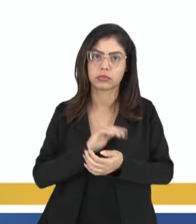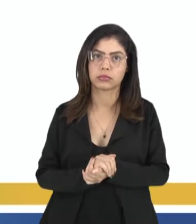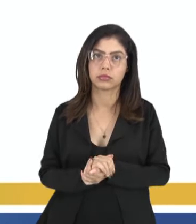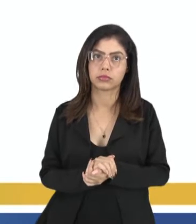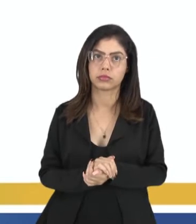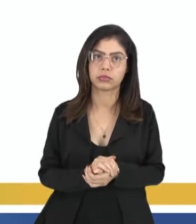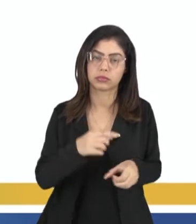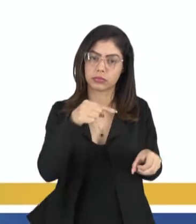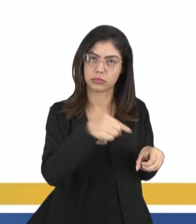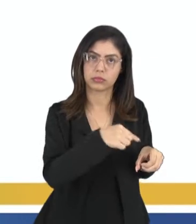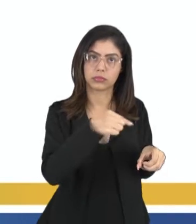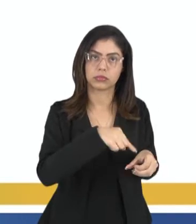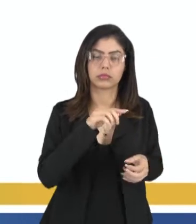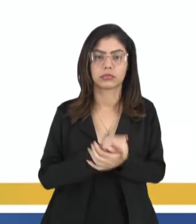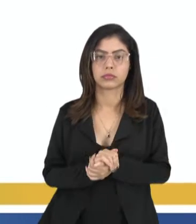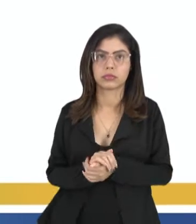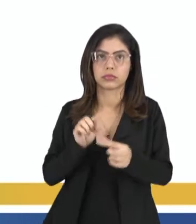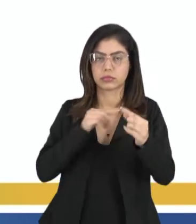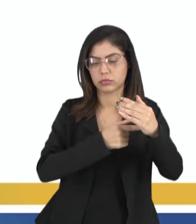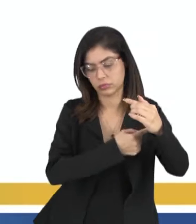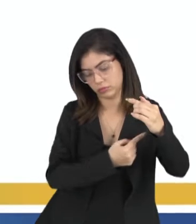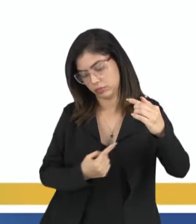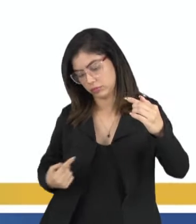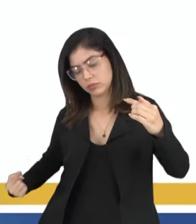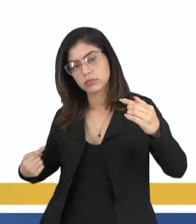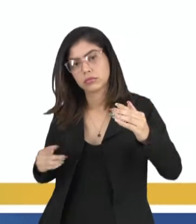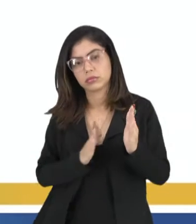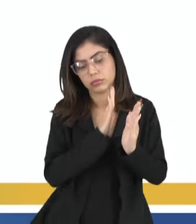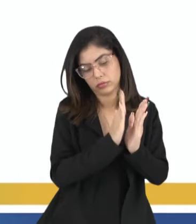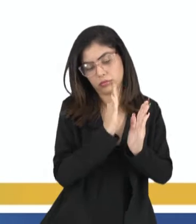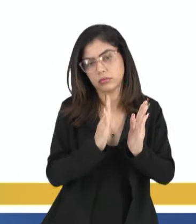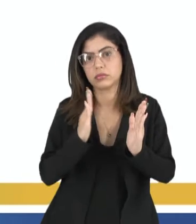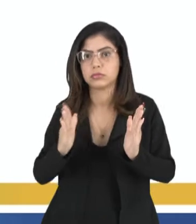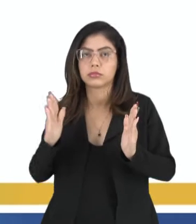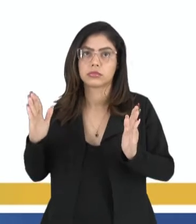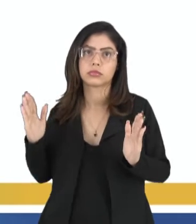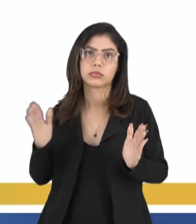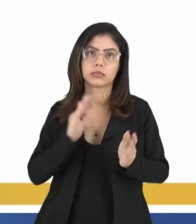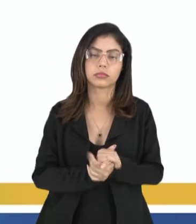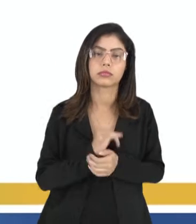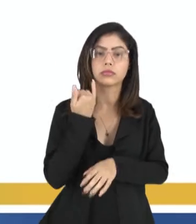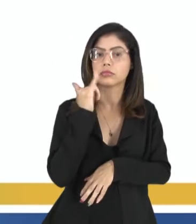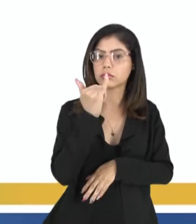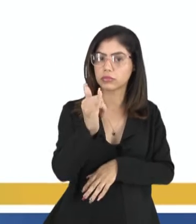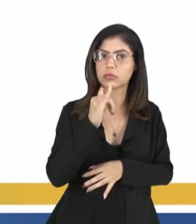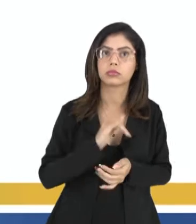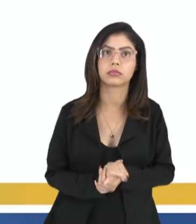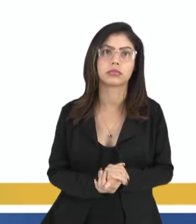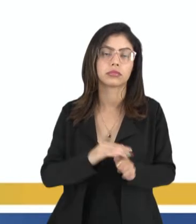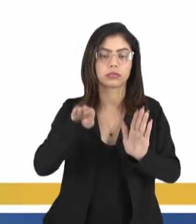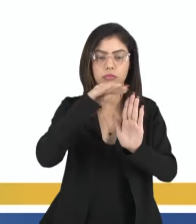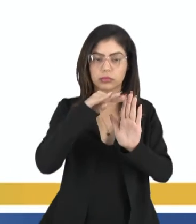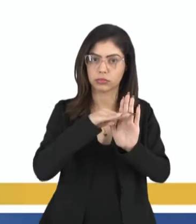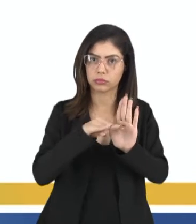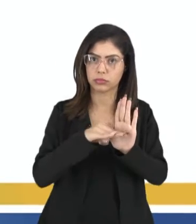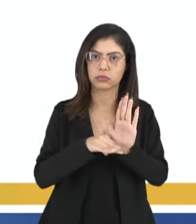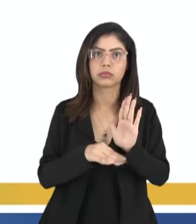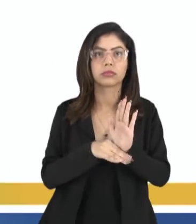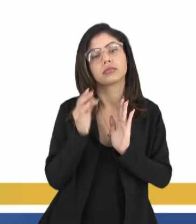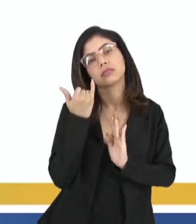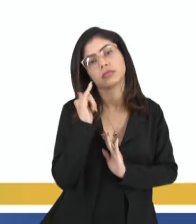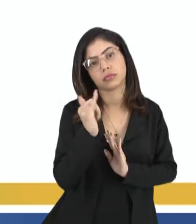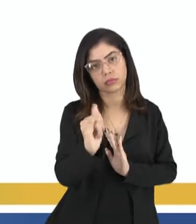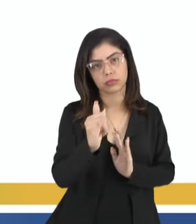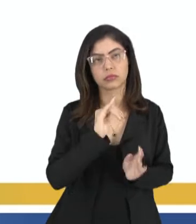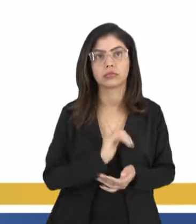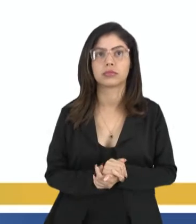núcleo e ele tem níveis ou camadas eletrônicas. As camadas eletrônicas, elas são